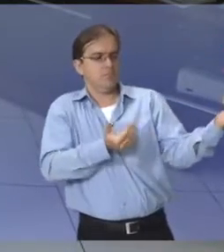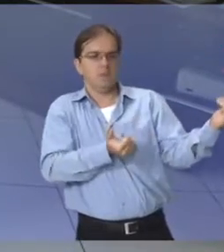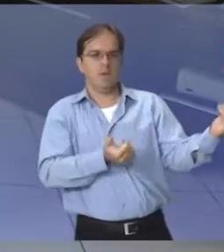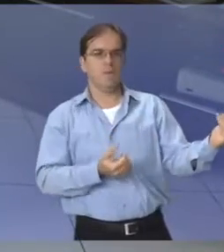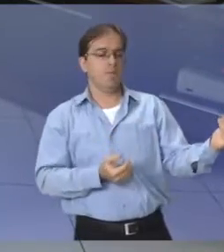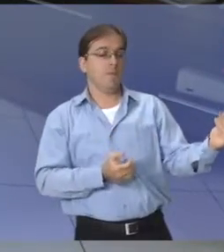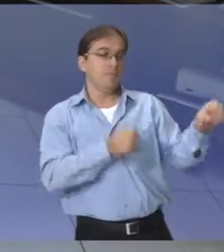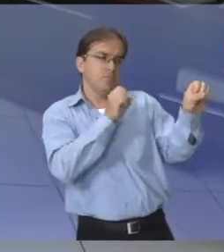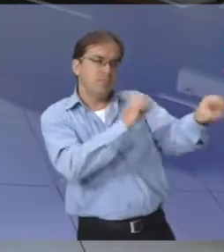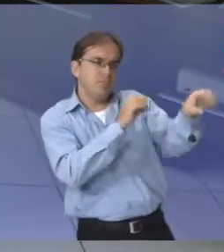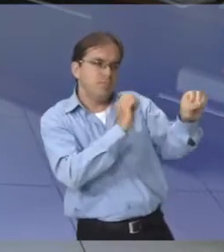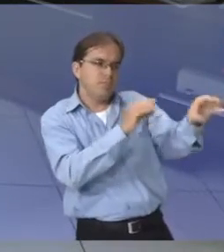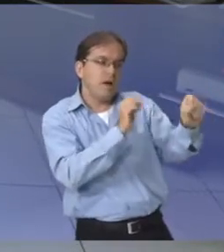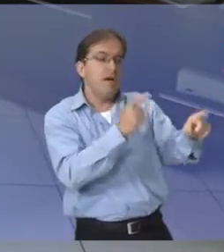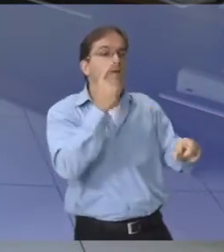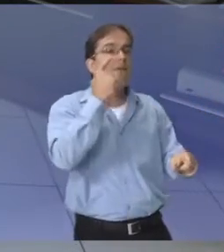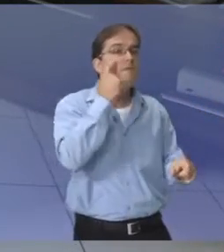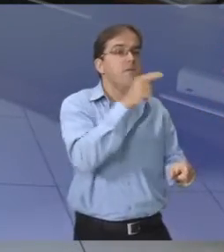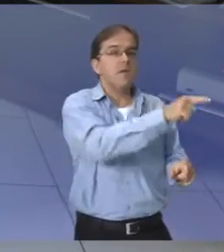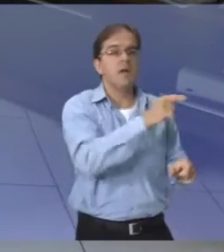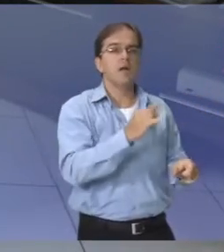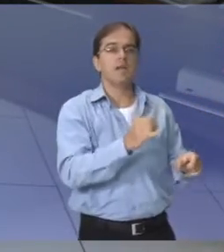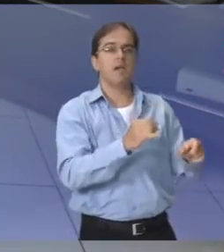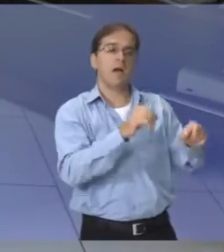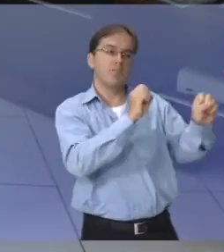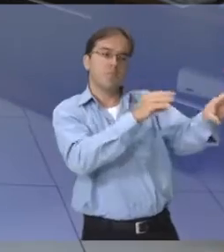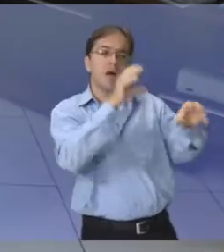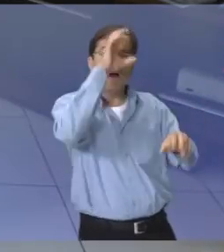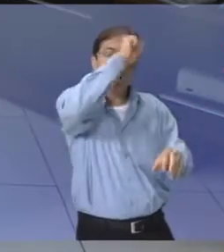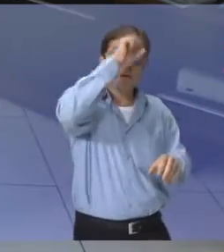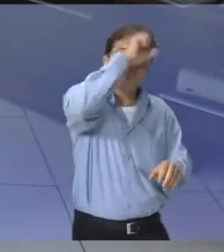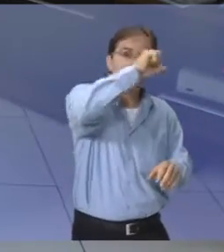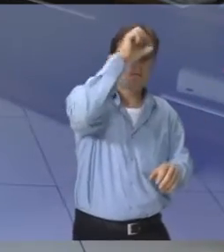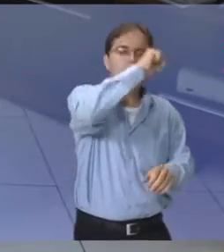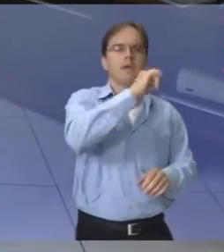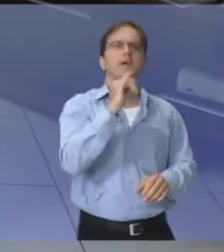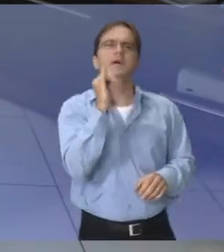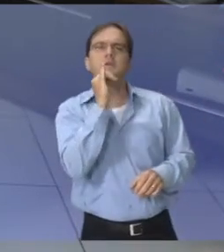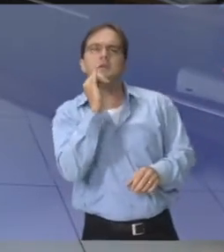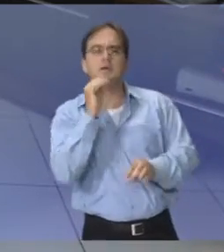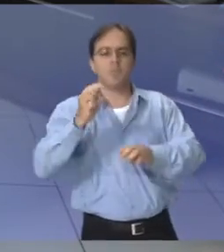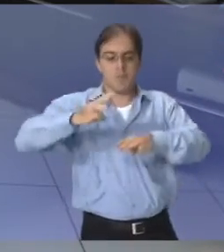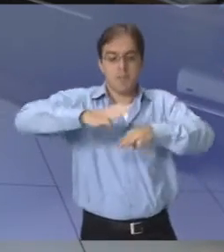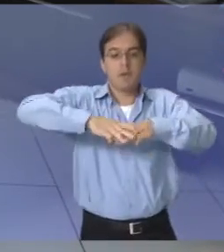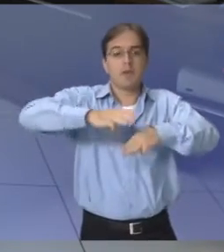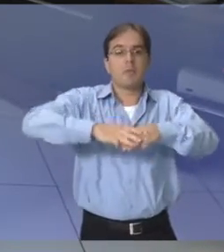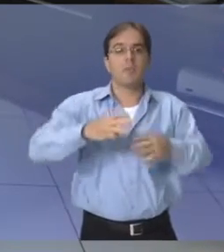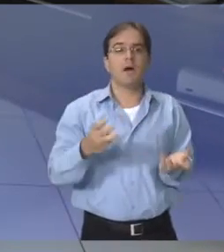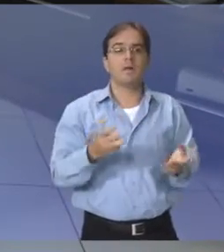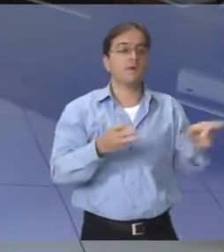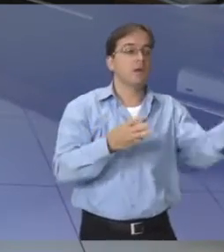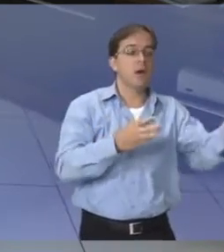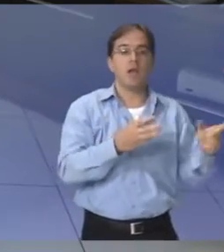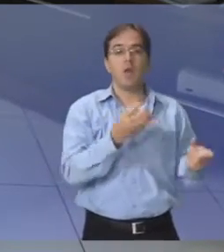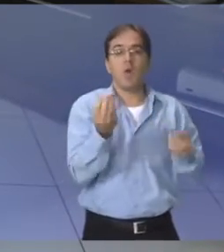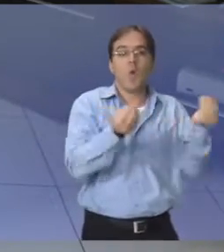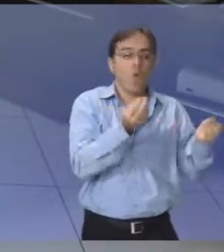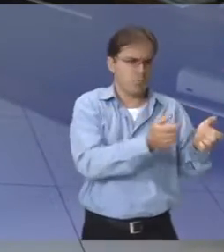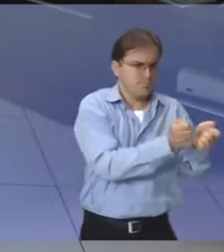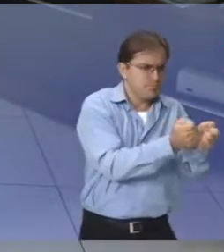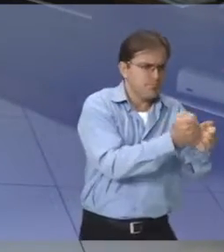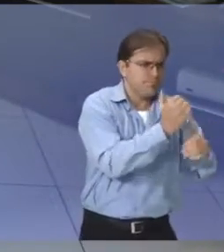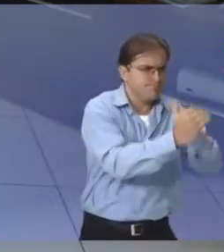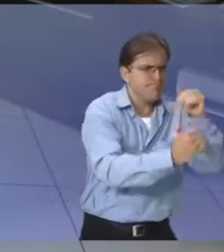propostas educativas, por exemplo, um jogo de matemática. À medida em que essa criança ou esse adolescente se envolve no desenvolvimento